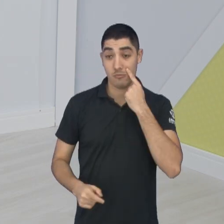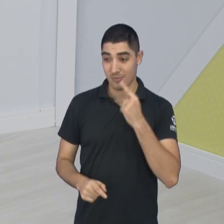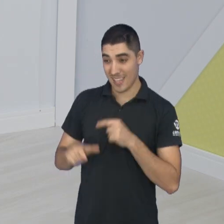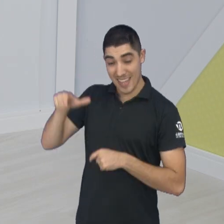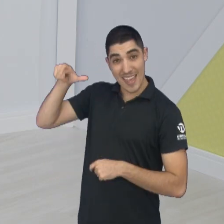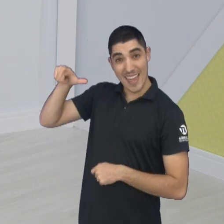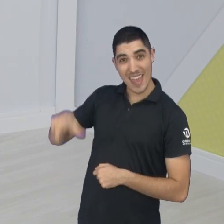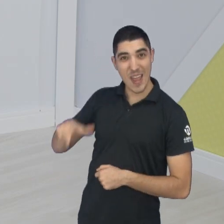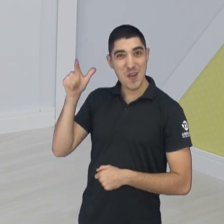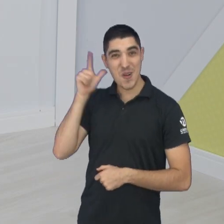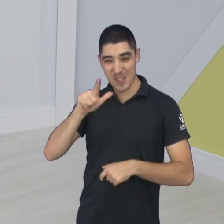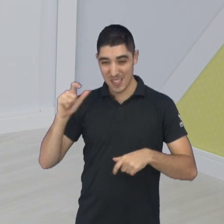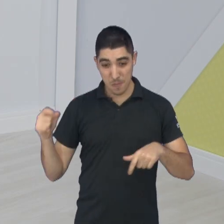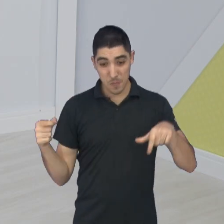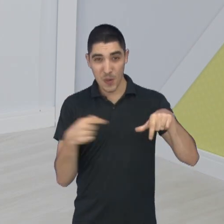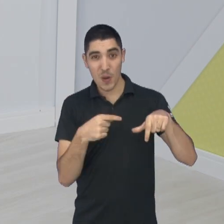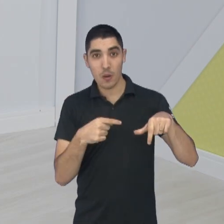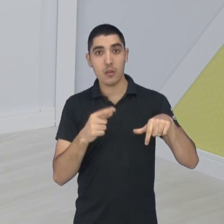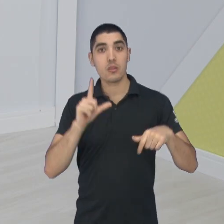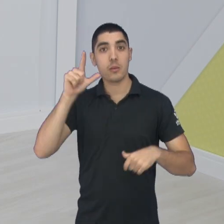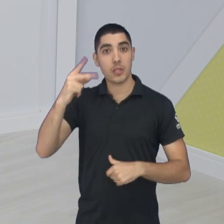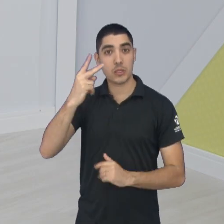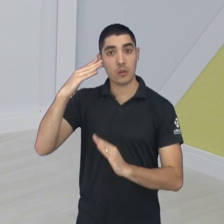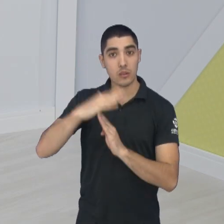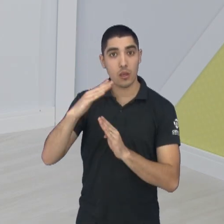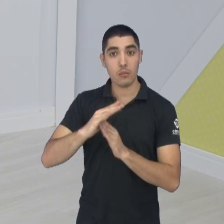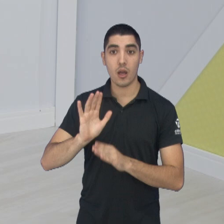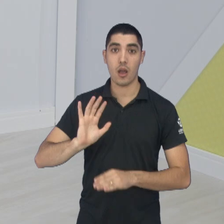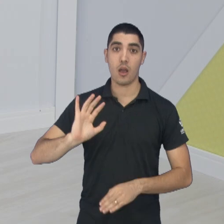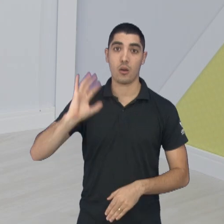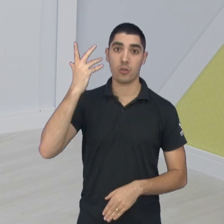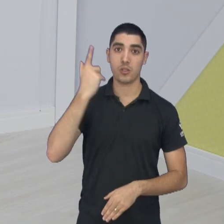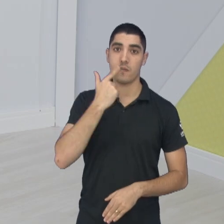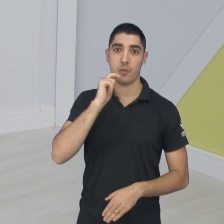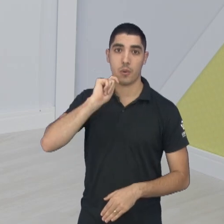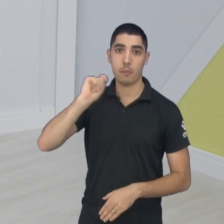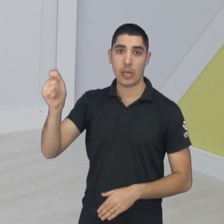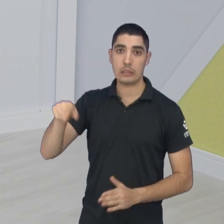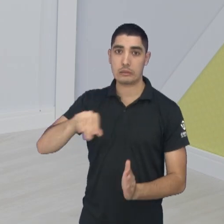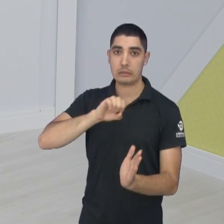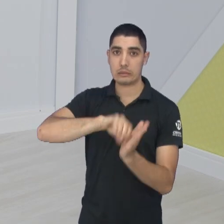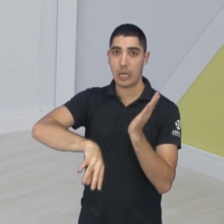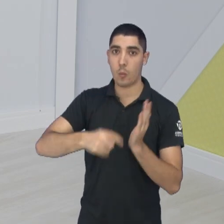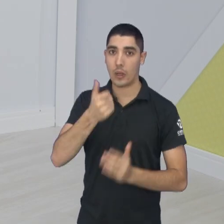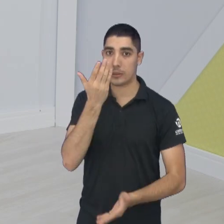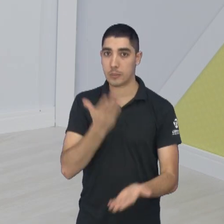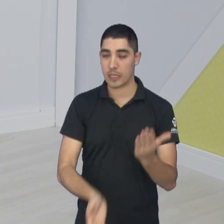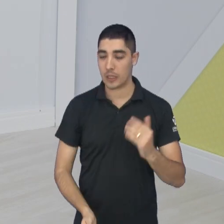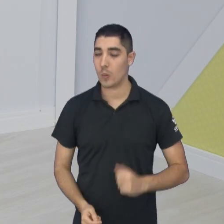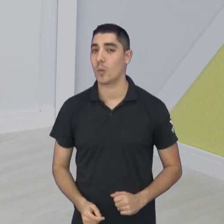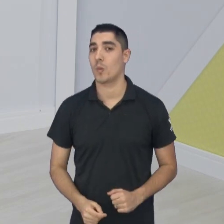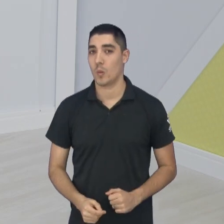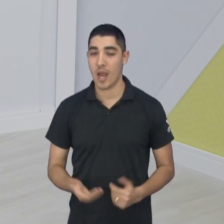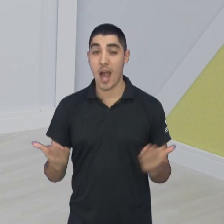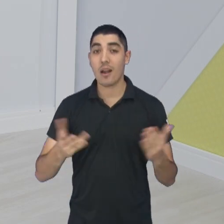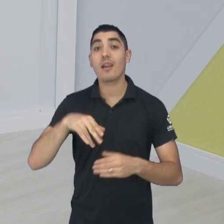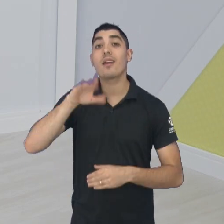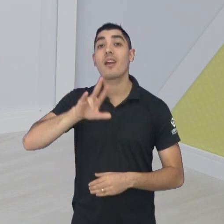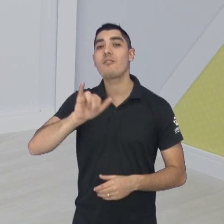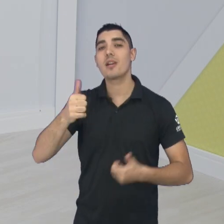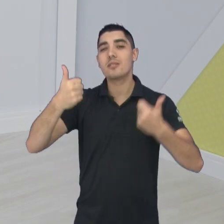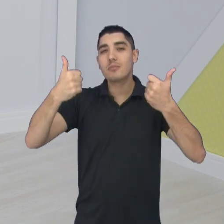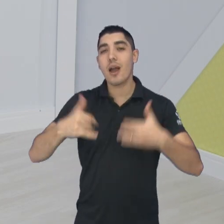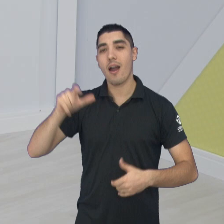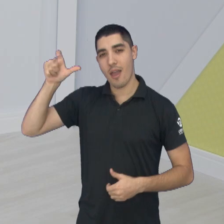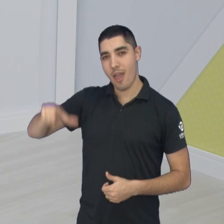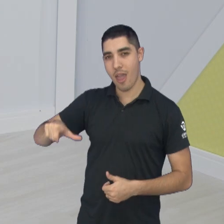primeiro tempo foi também no segundo, podendo colocar tudo a perder. Quem conta a história do jogo é o repórter